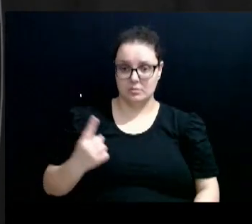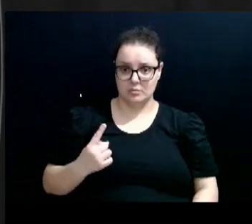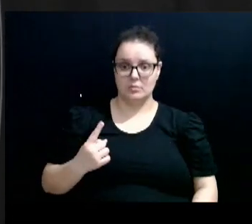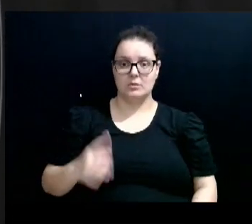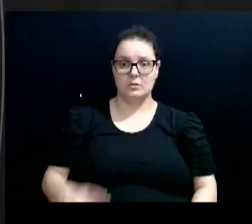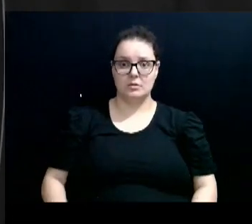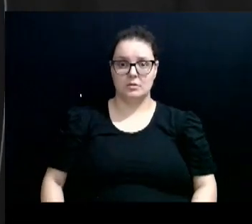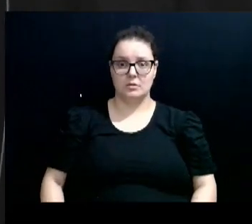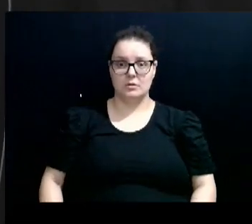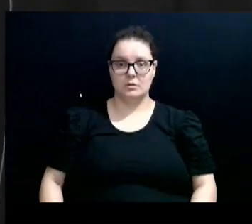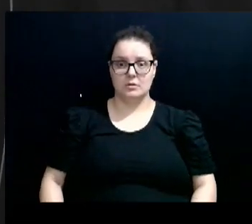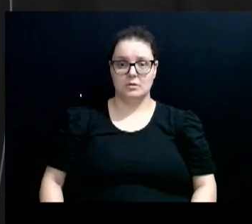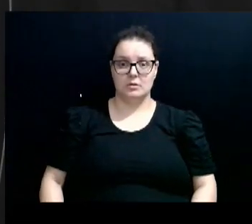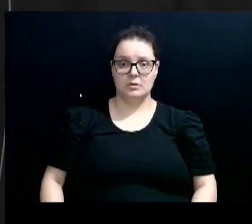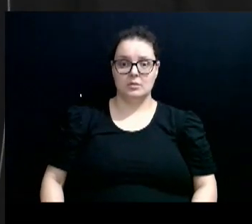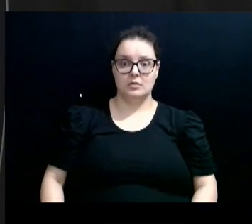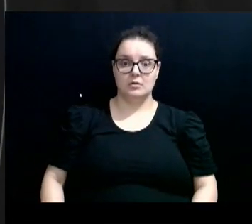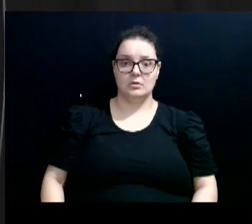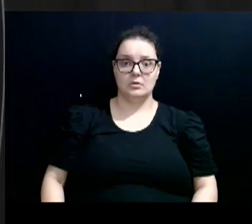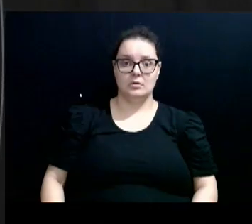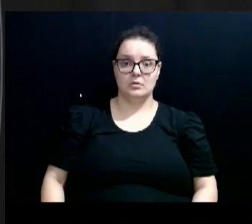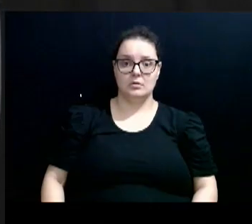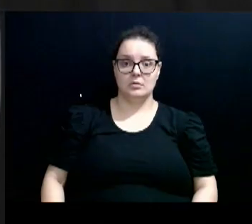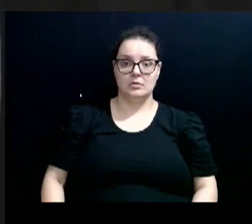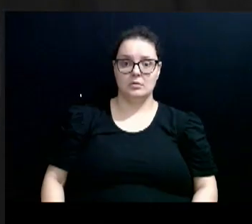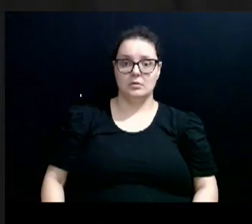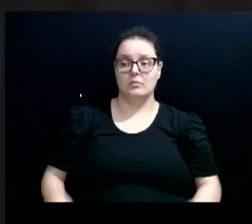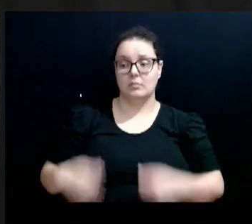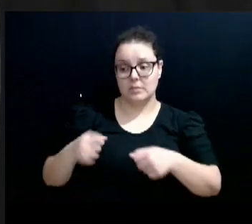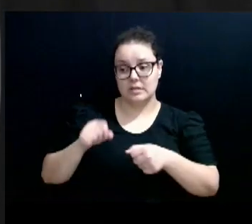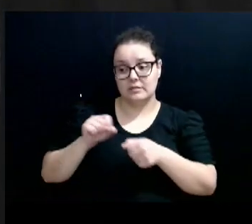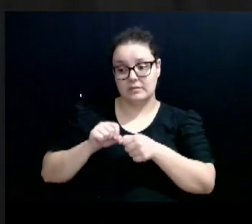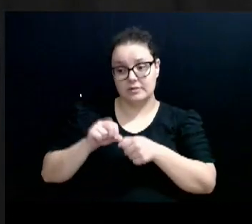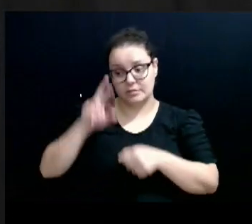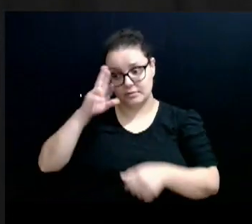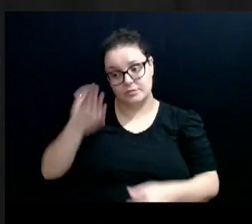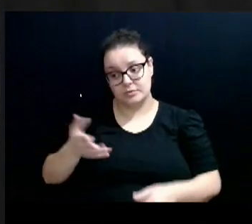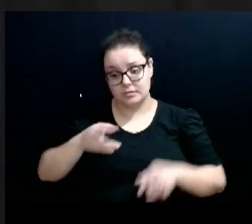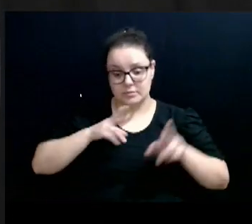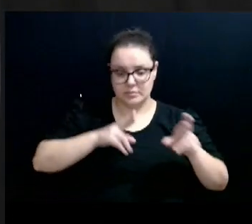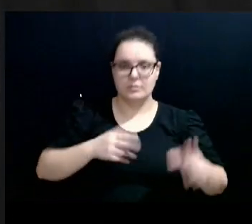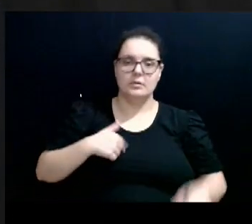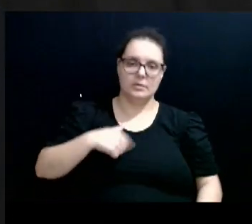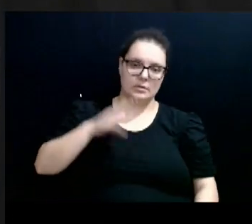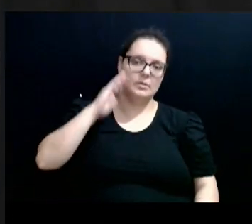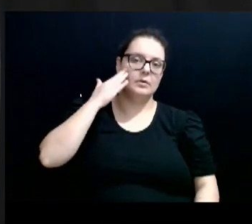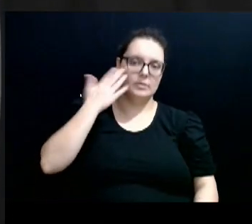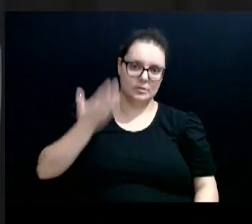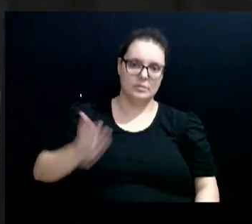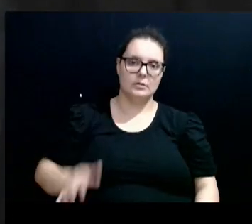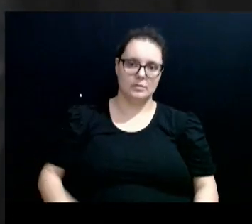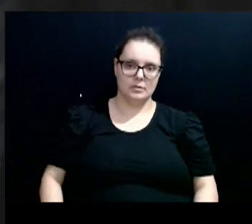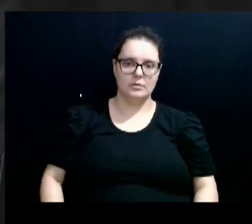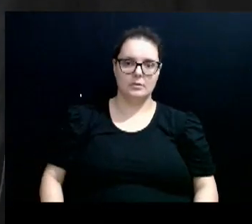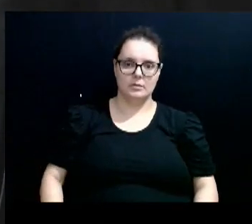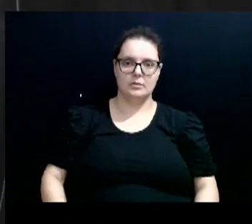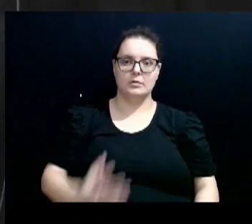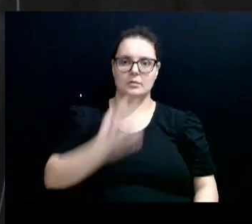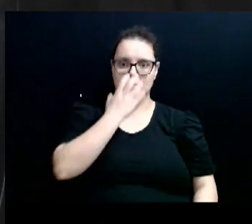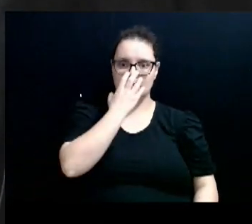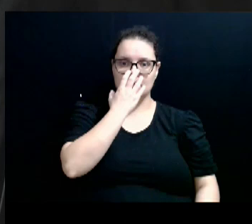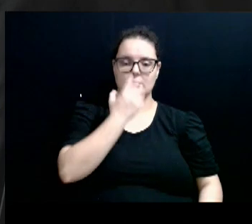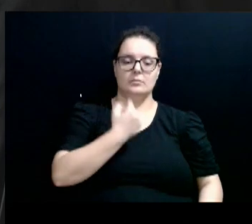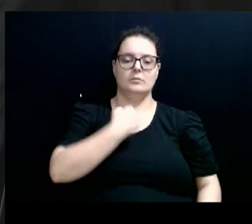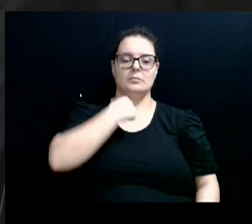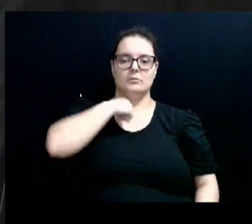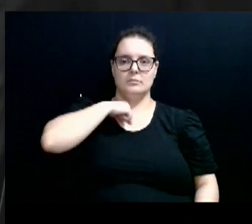esse termo, eu vou ter que fazer o senhor dormir. Lógico, eu entendi que era que ela ia me entubar, né? E a minha esposa tinha falado para mim,